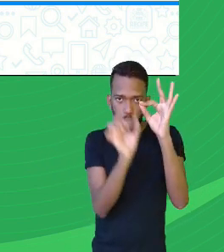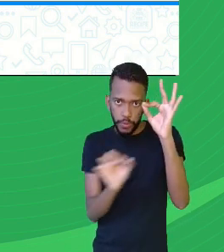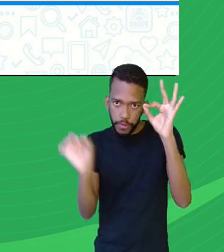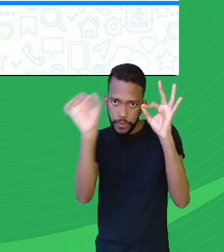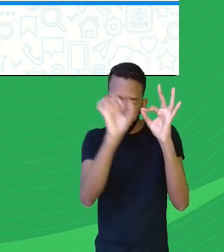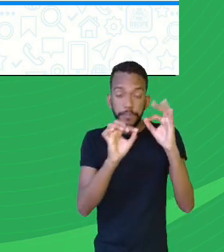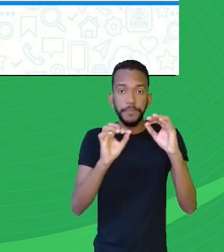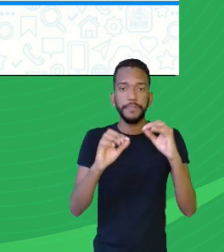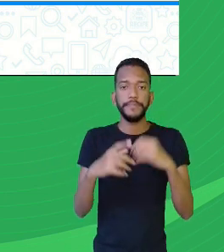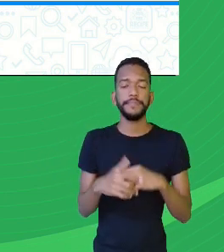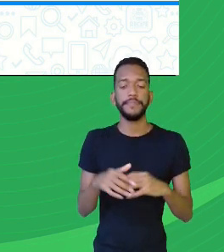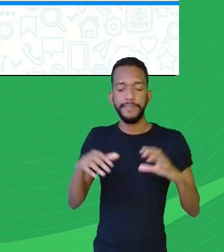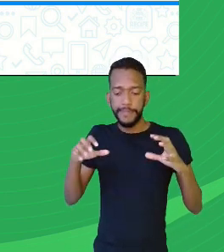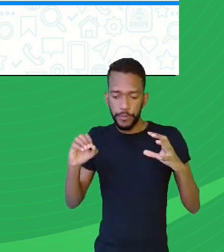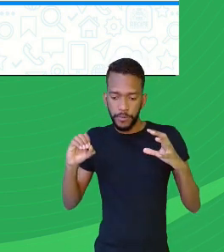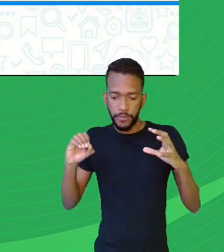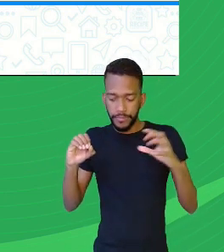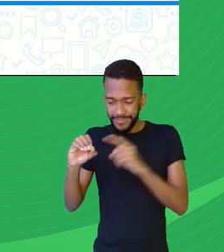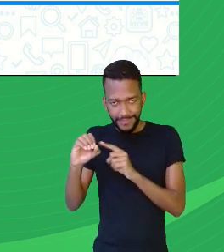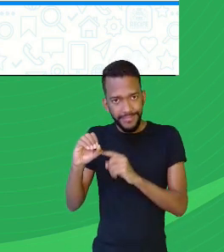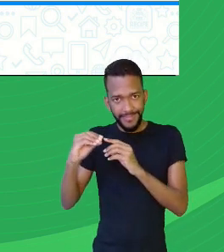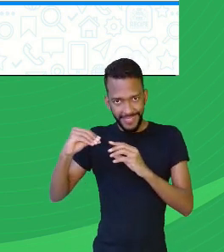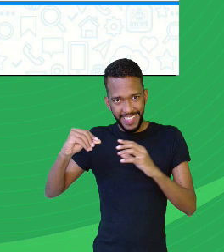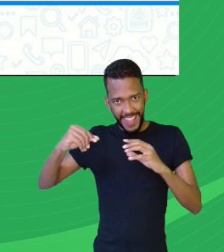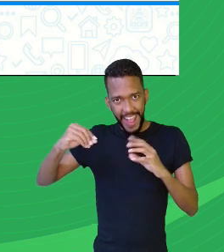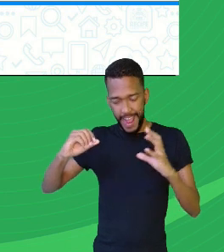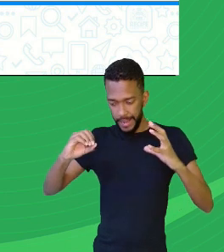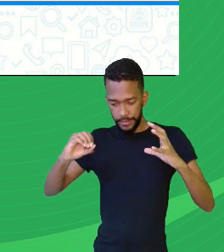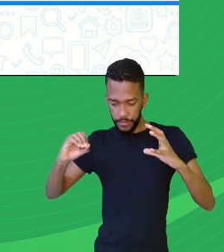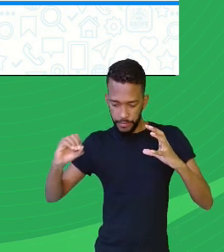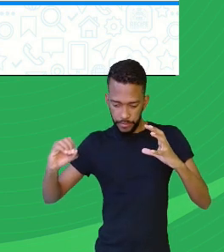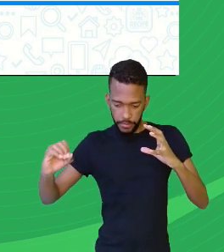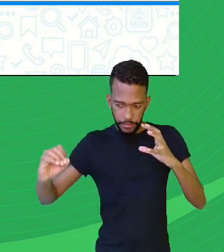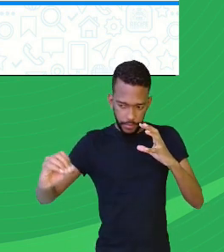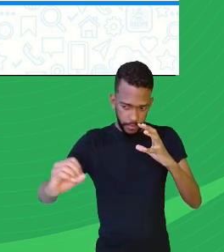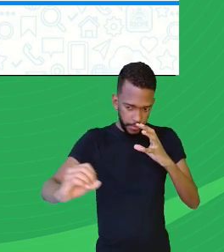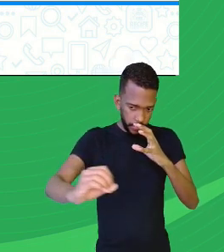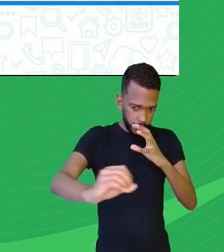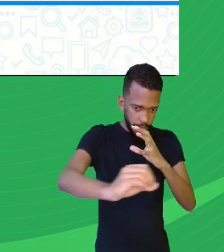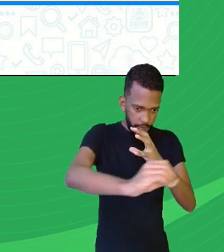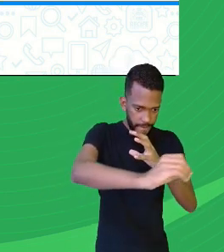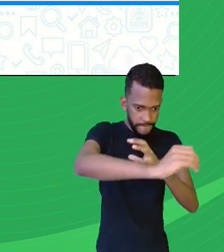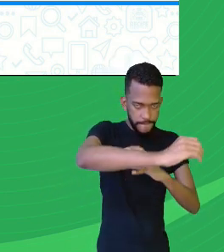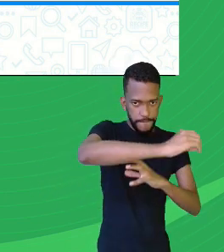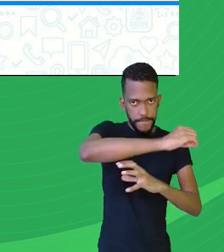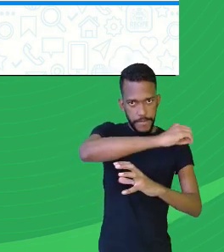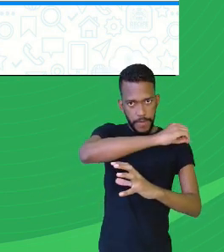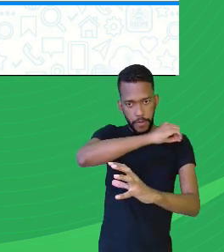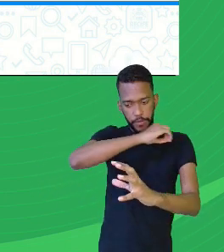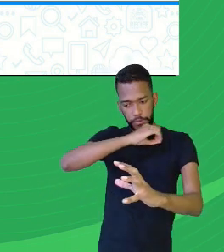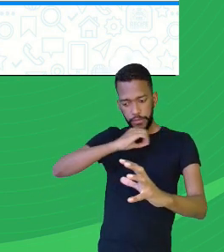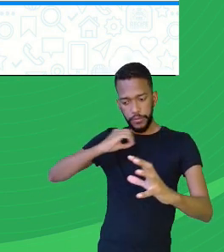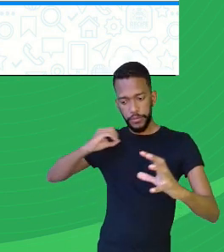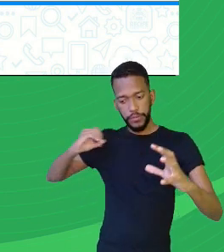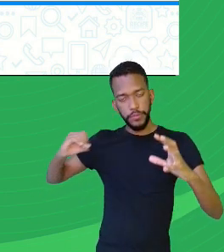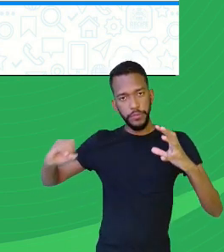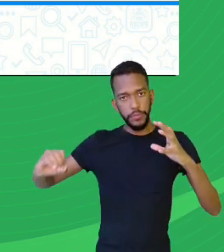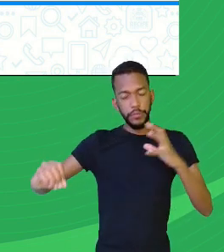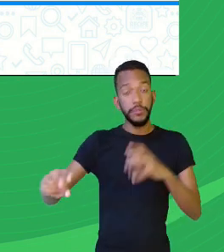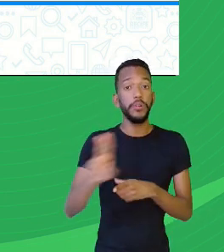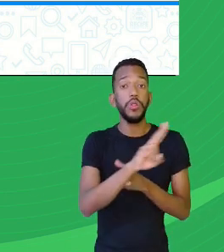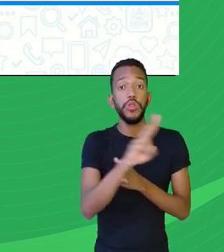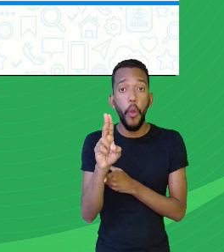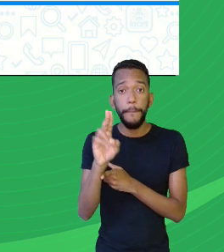a trajetória que o planeta Terra faria ao redor do Sol, não é? Esta trajetória é chamada